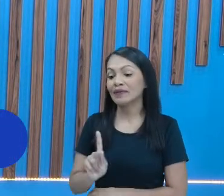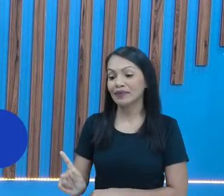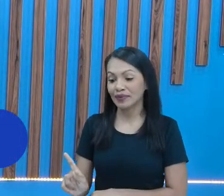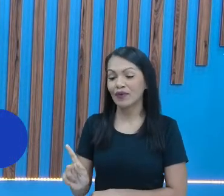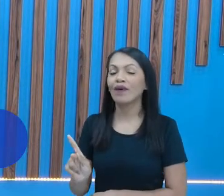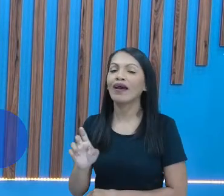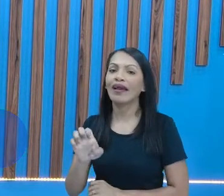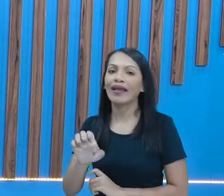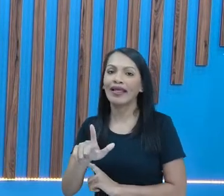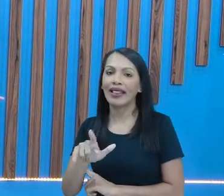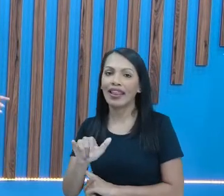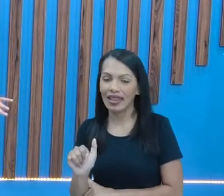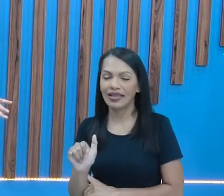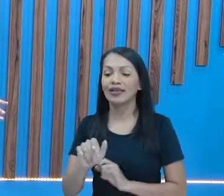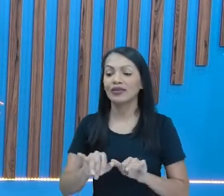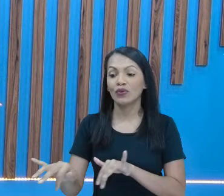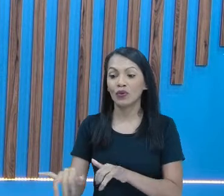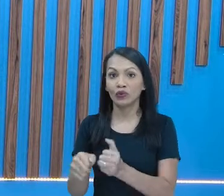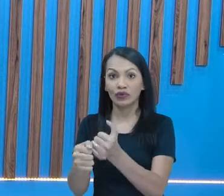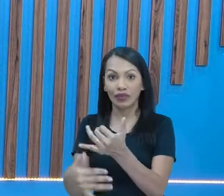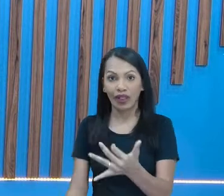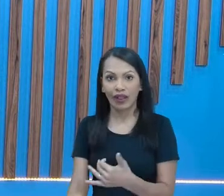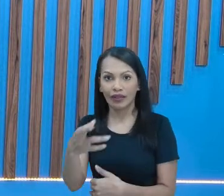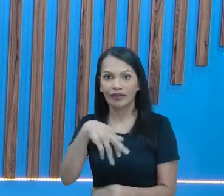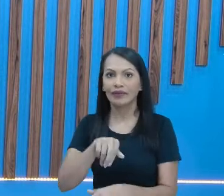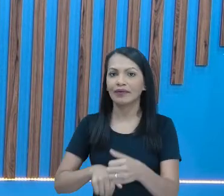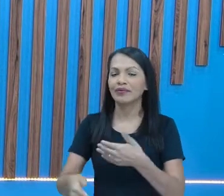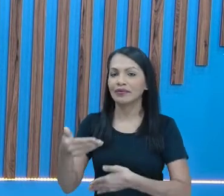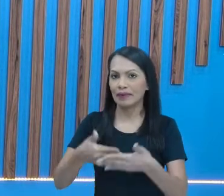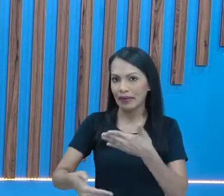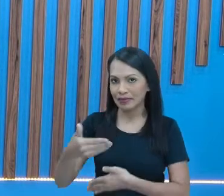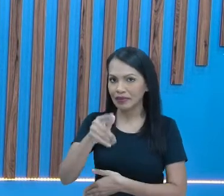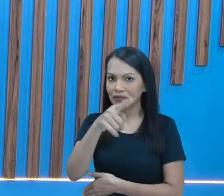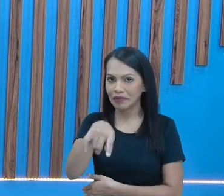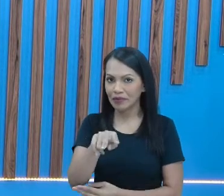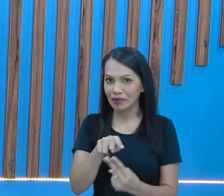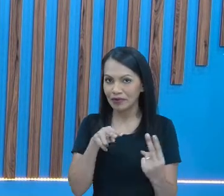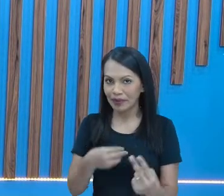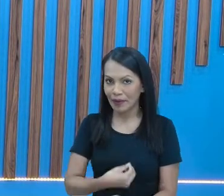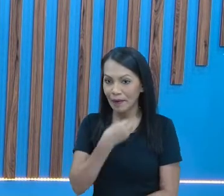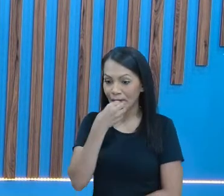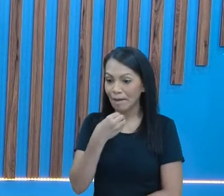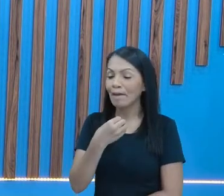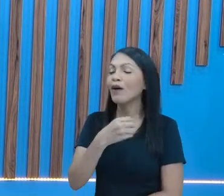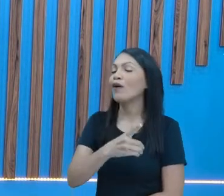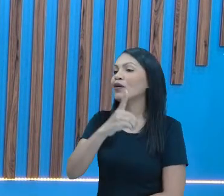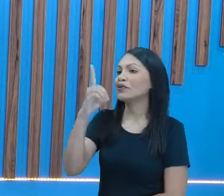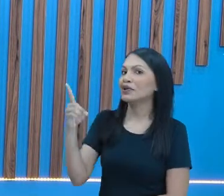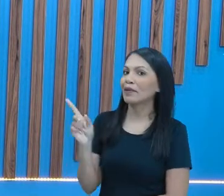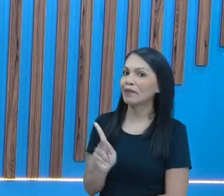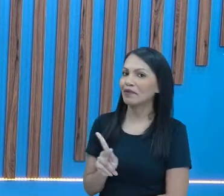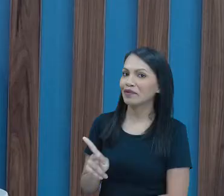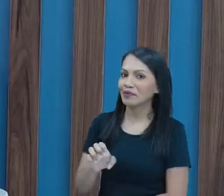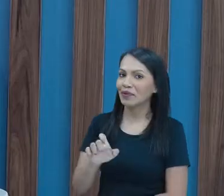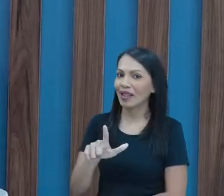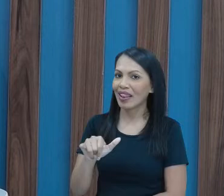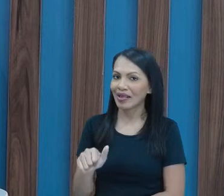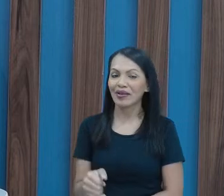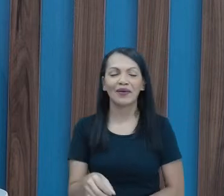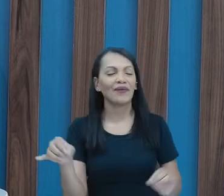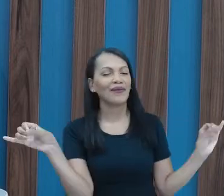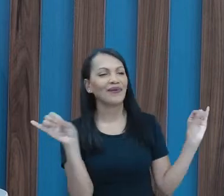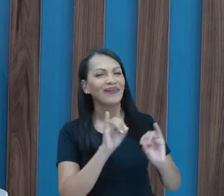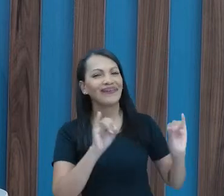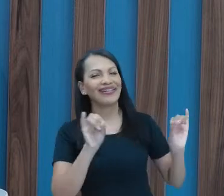de prontidão, só esperando a participação de vocês. Então, bom dia, professora Eli.